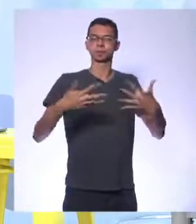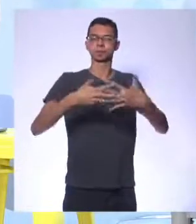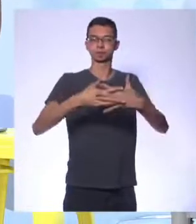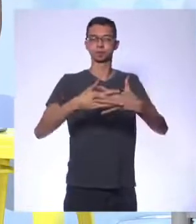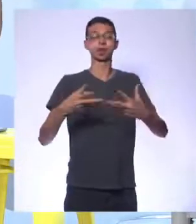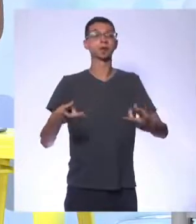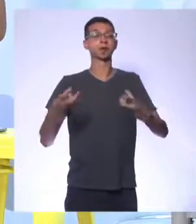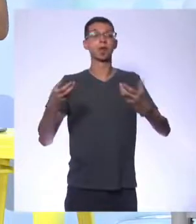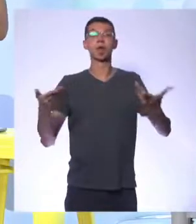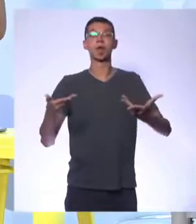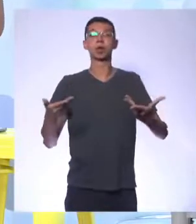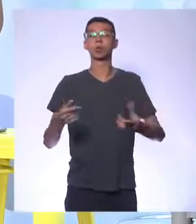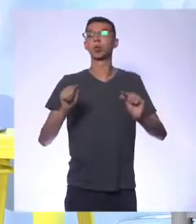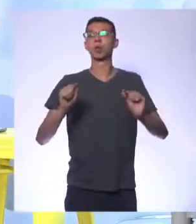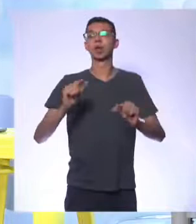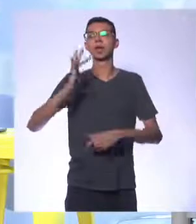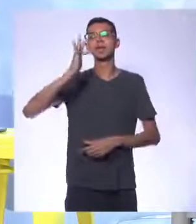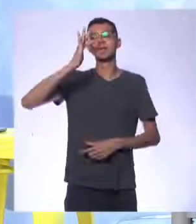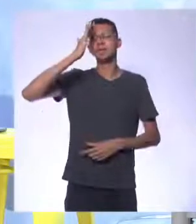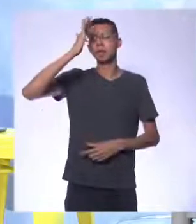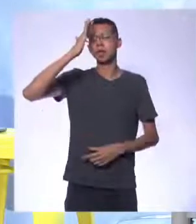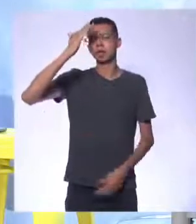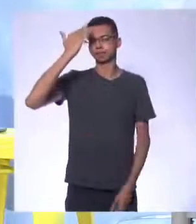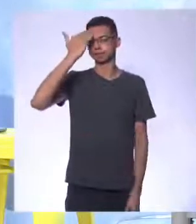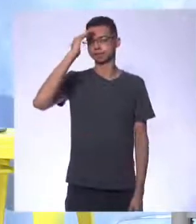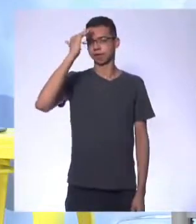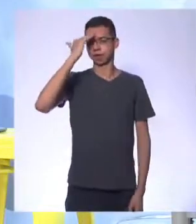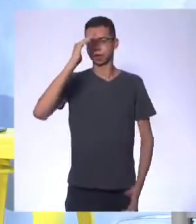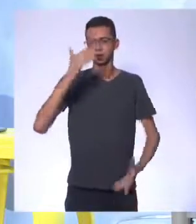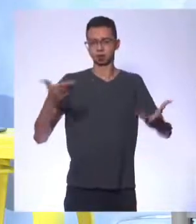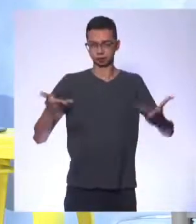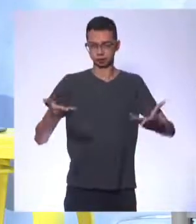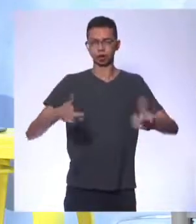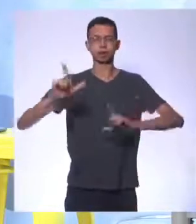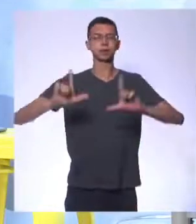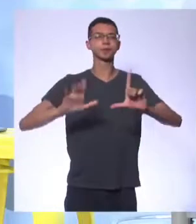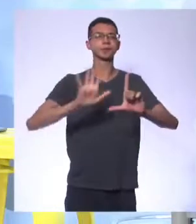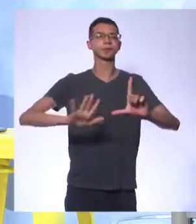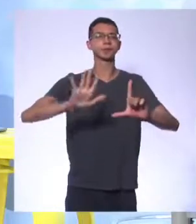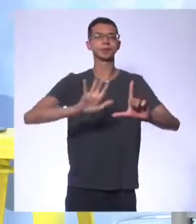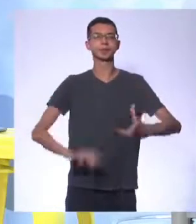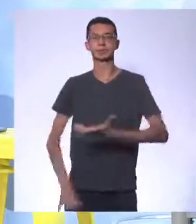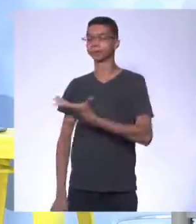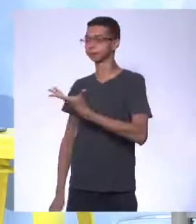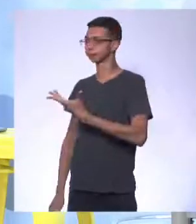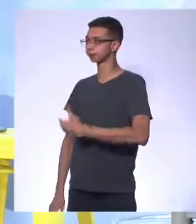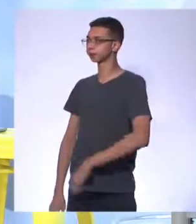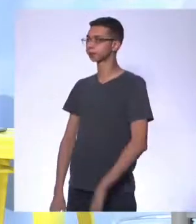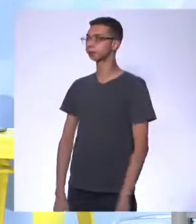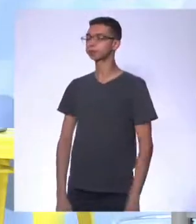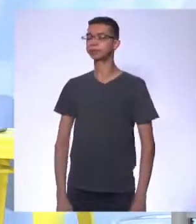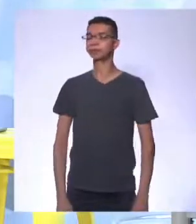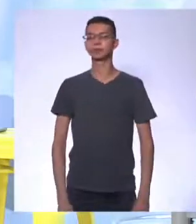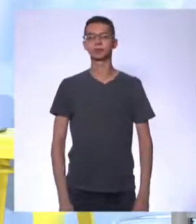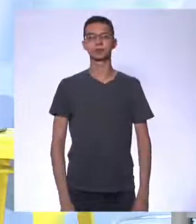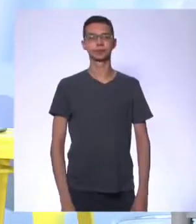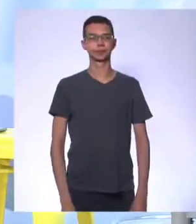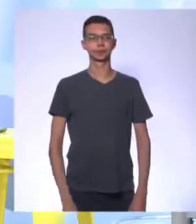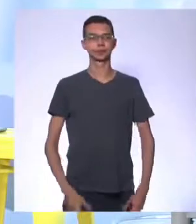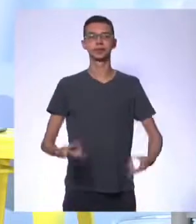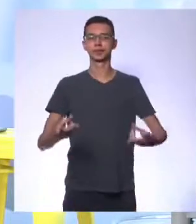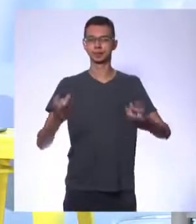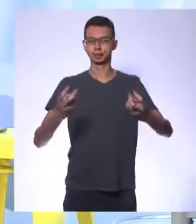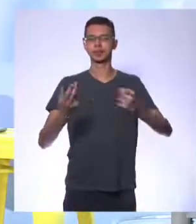Próxima tela. Então, olha só, gente. Aí, na nossa próxima tela, a gente vai ter uma